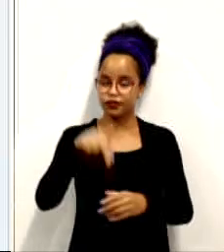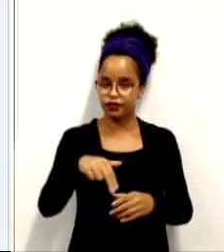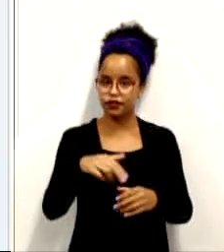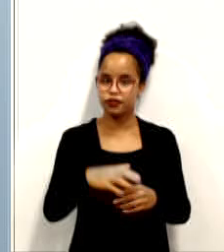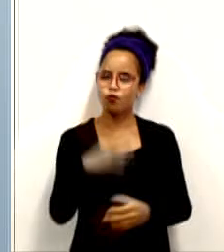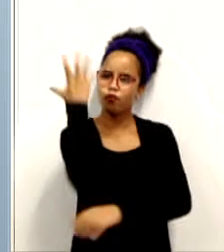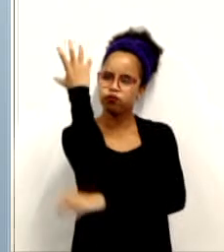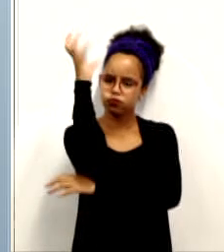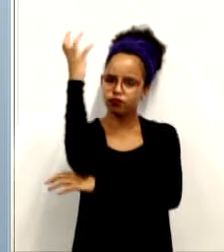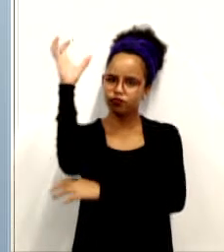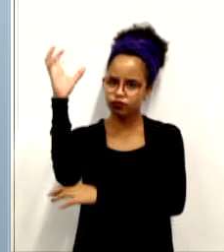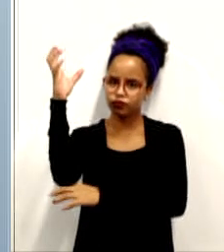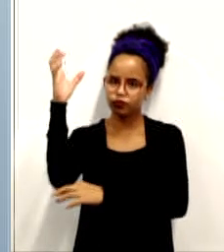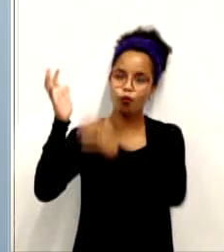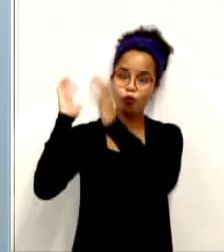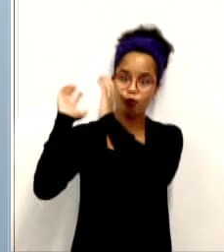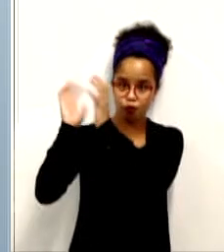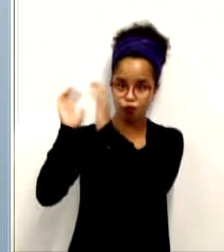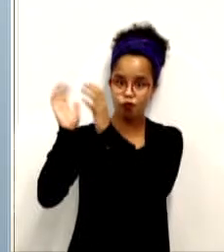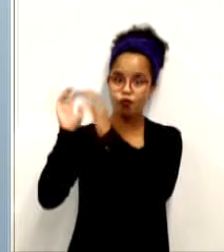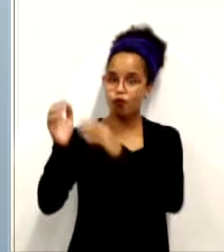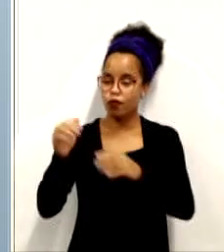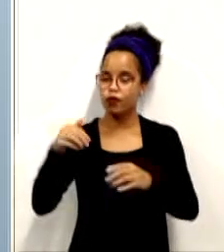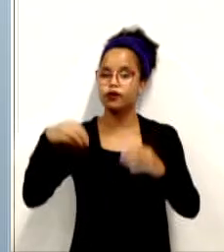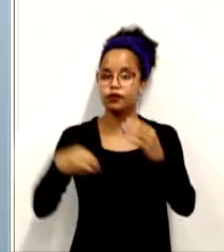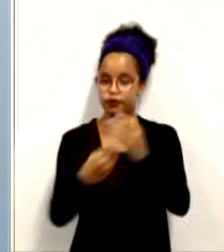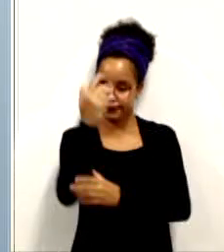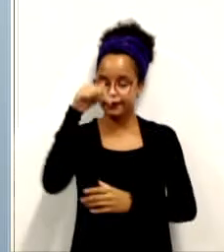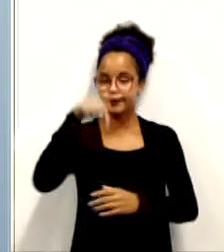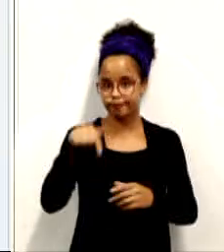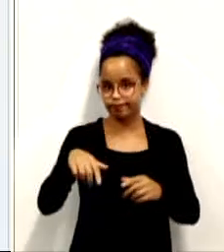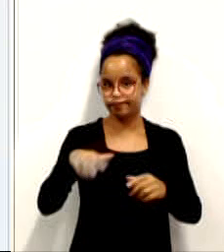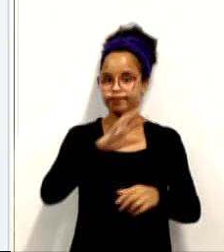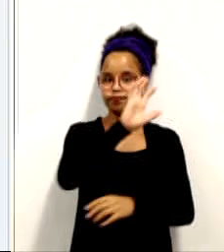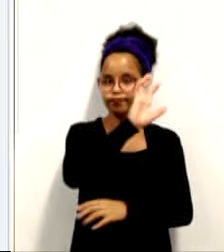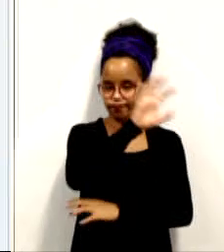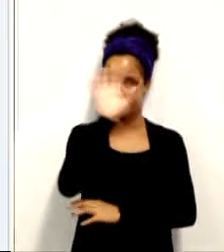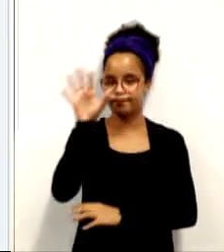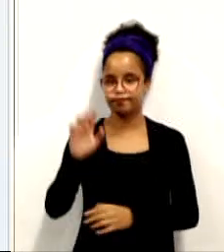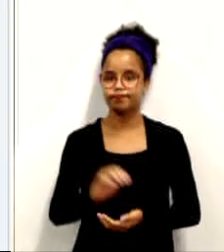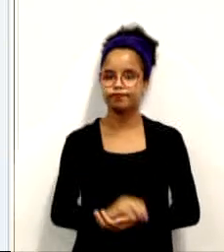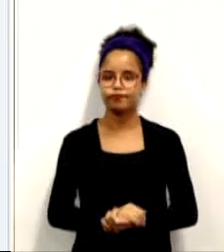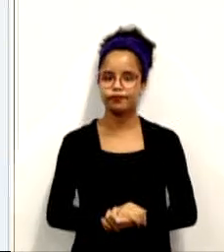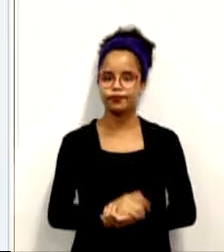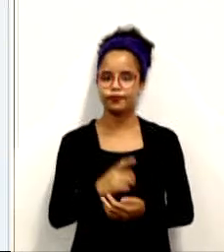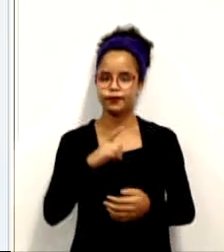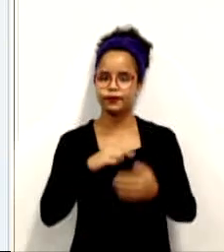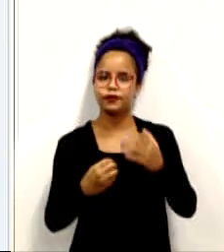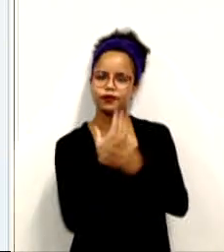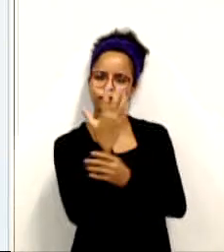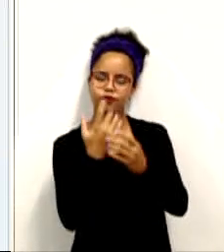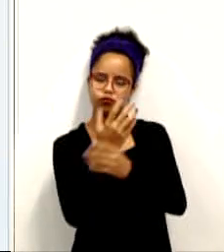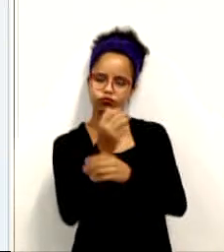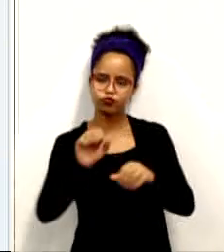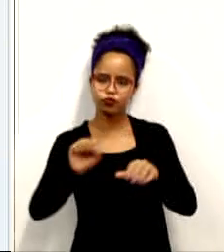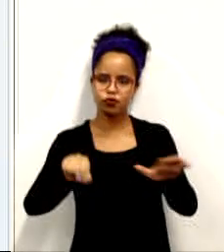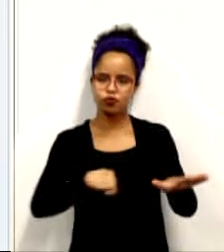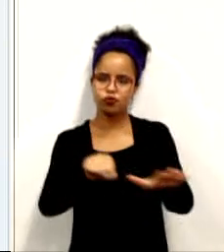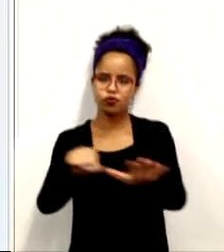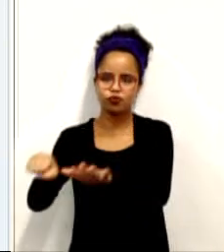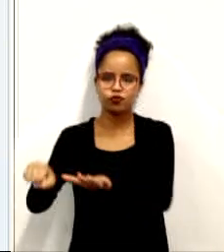planta nativa da nossa região. Temos ali plantas de caatinga,